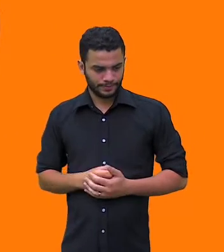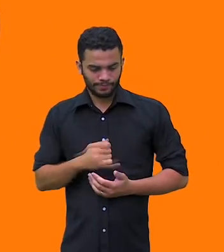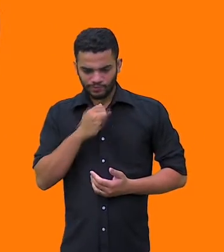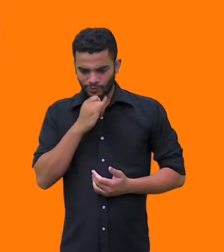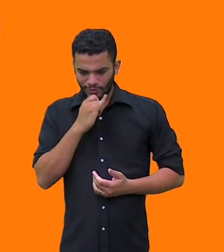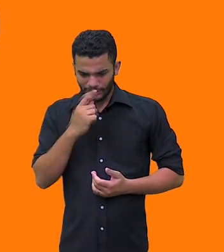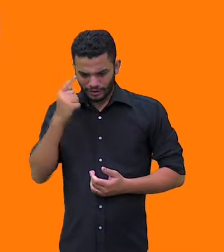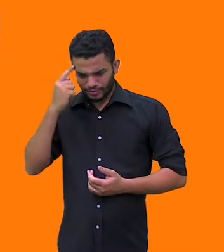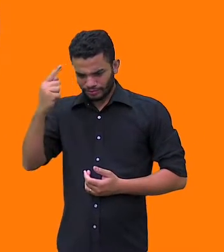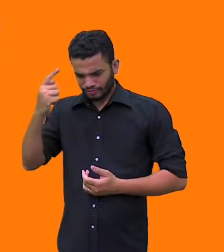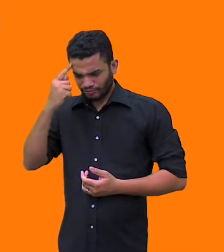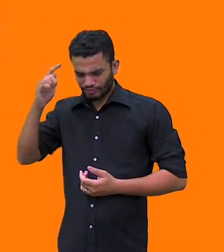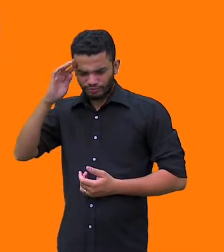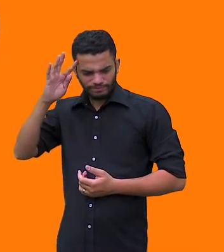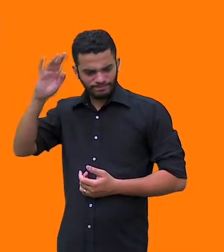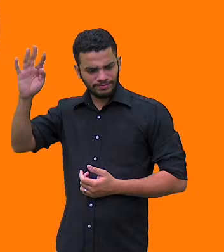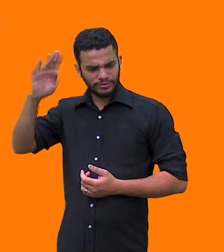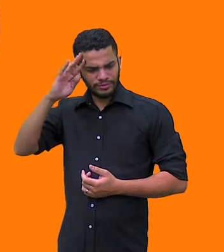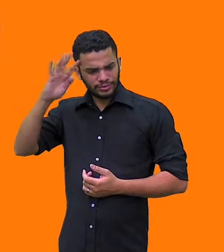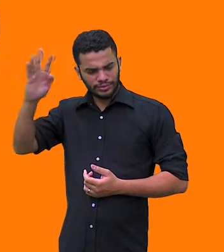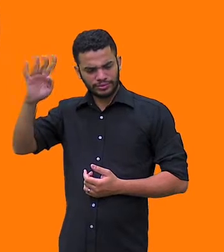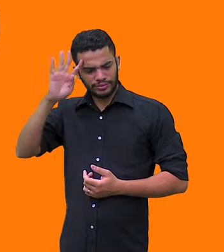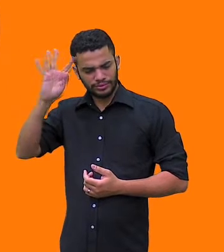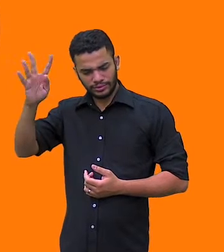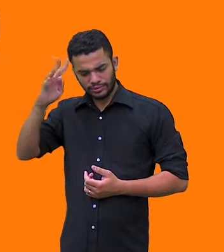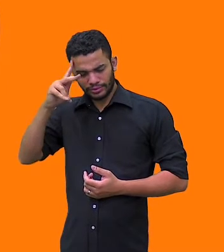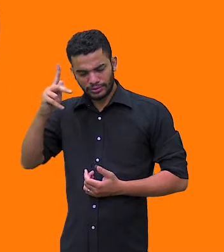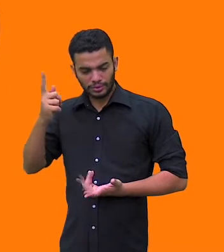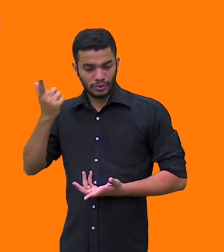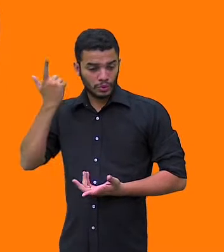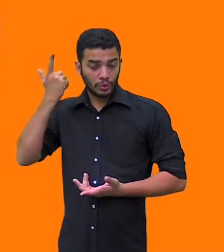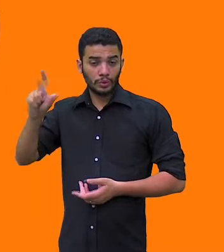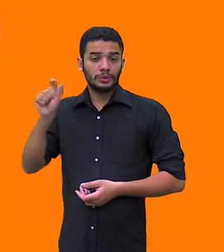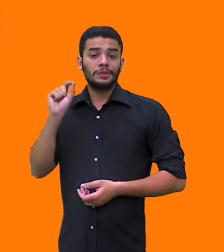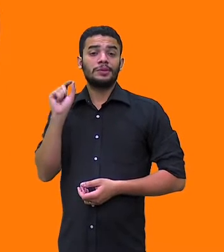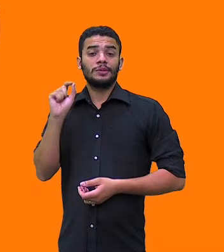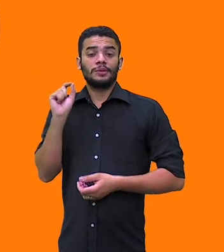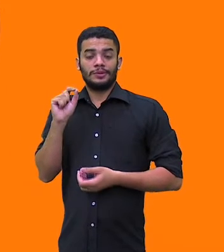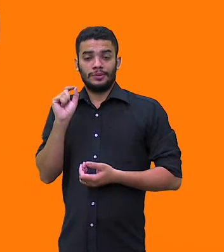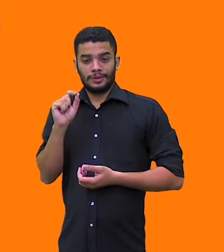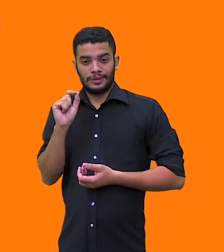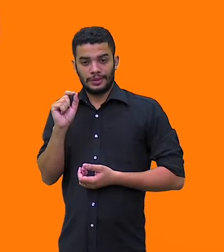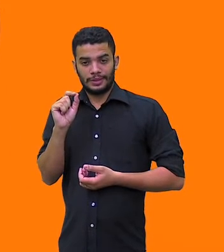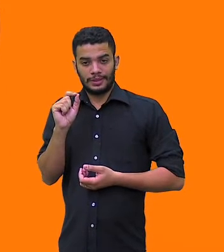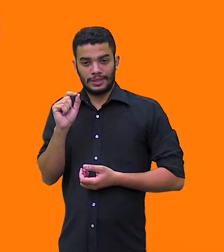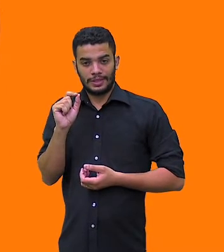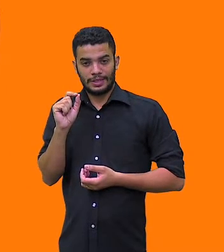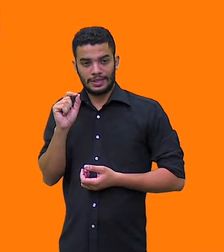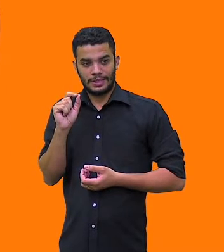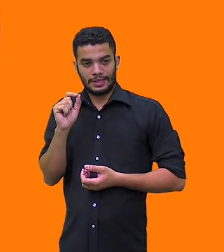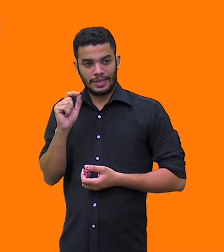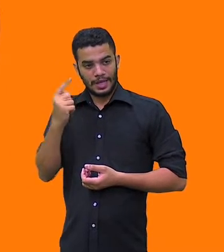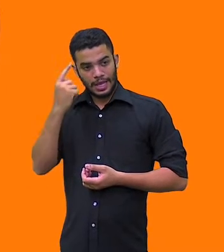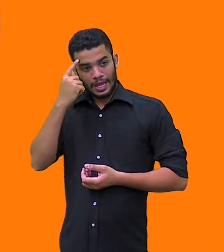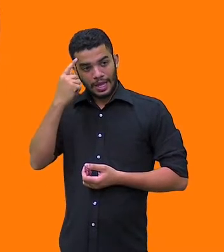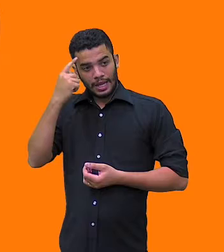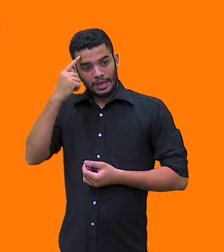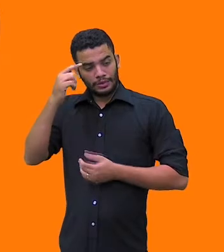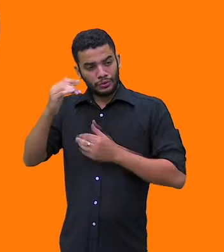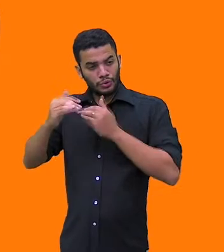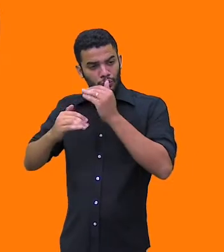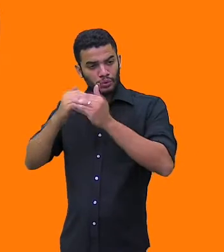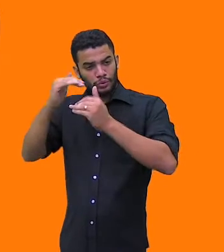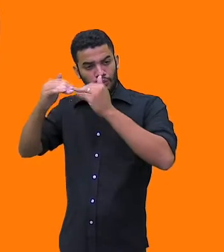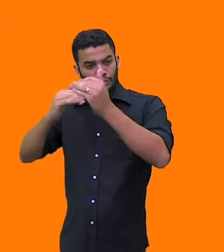Reflexão, pensamentos diferentes são importantíssimos para quê? Para a gente, para que a gente tenha um desempenho aí no nosso